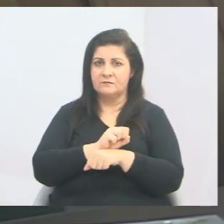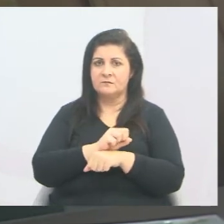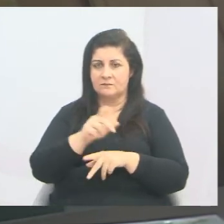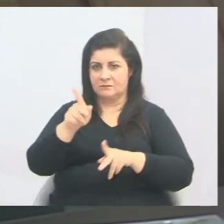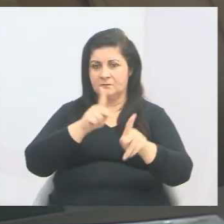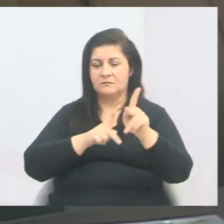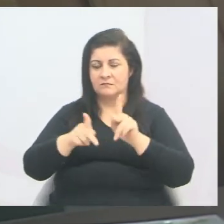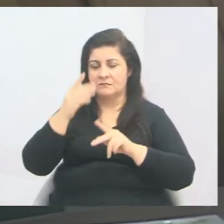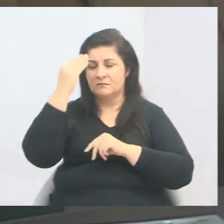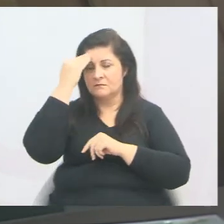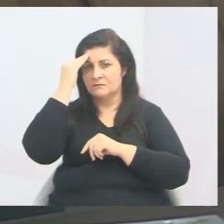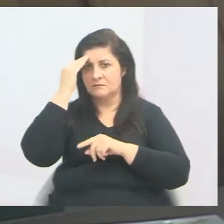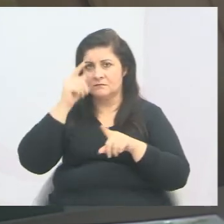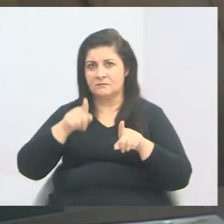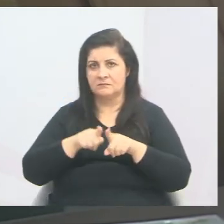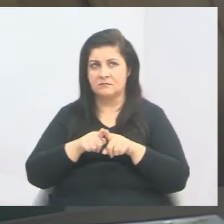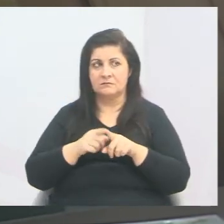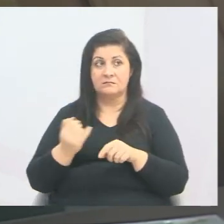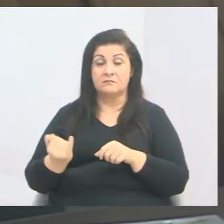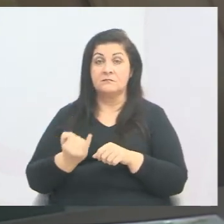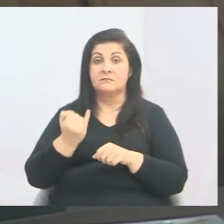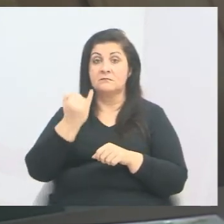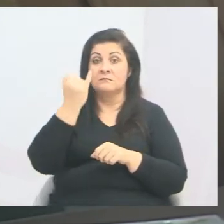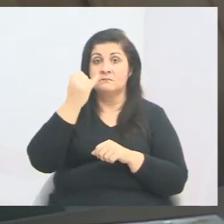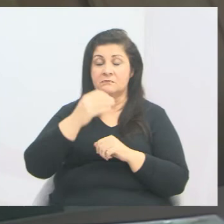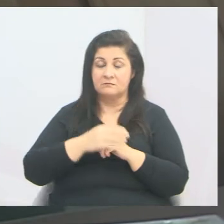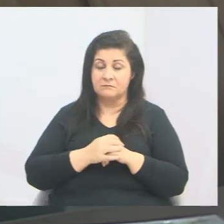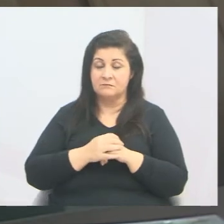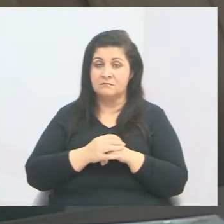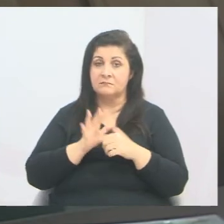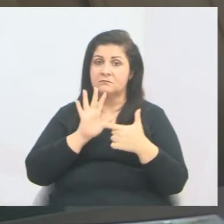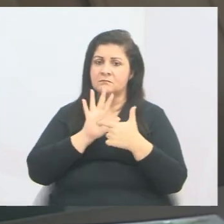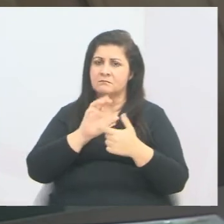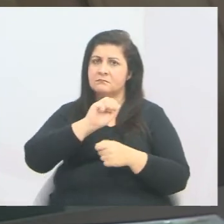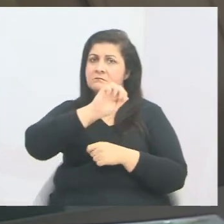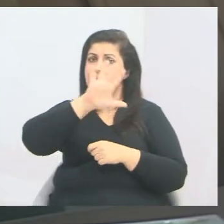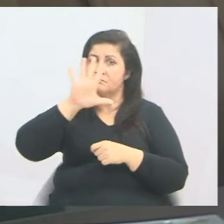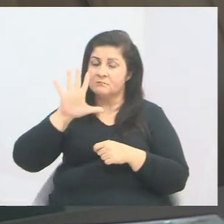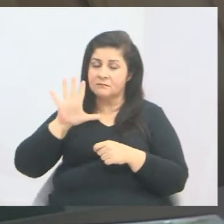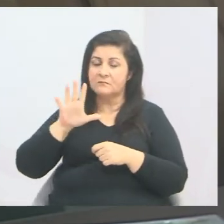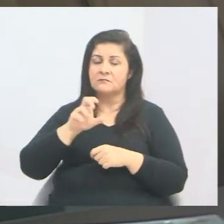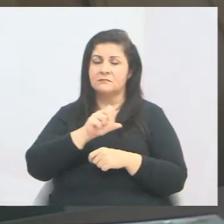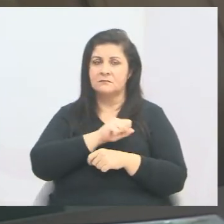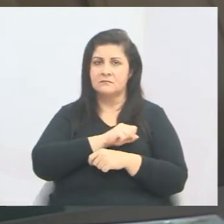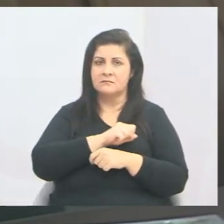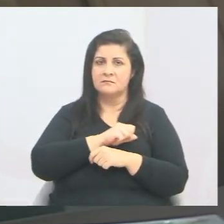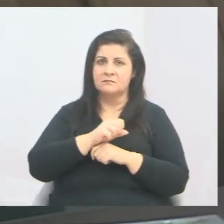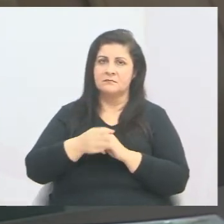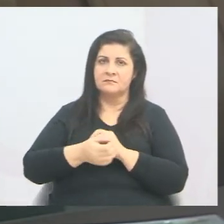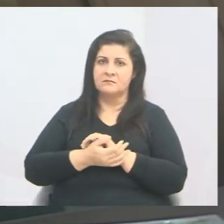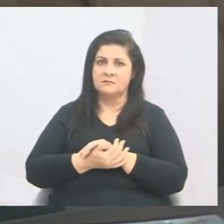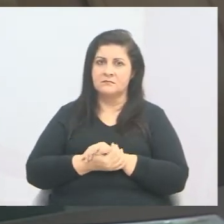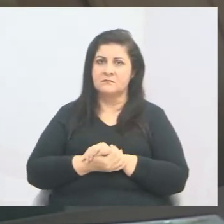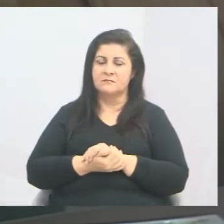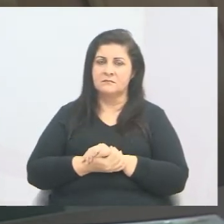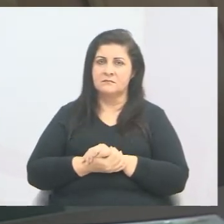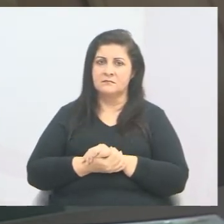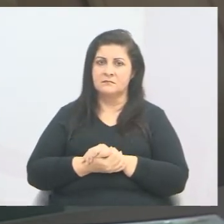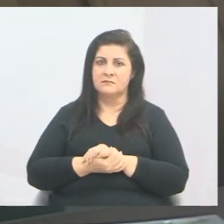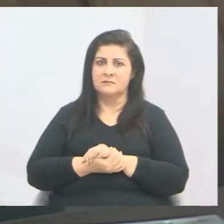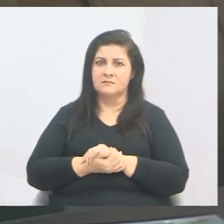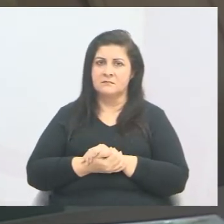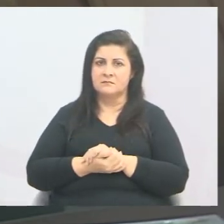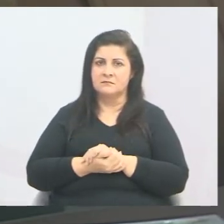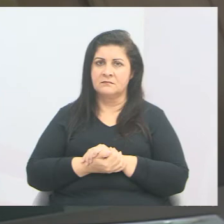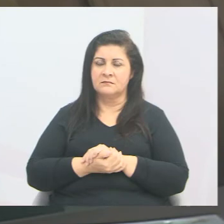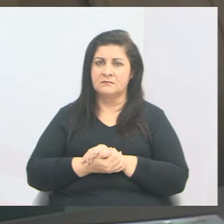entendam a importância que é essa transparência desses números, né? Dessa quantidade de números que